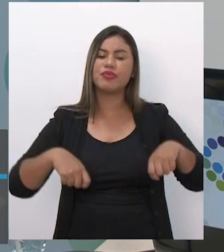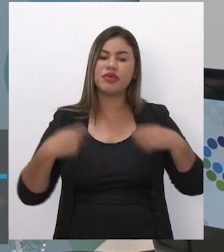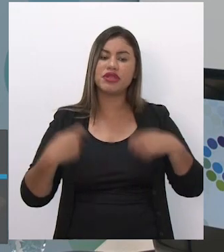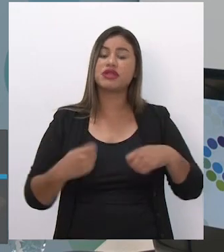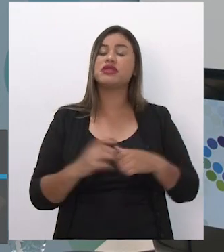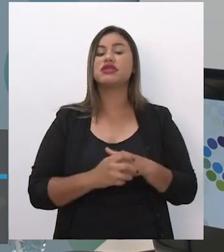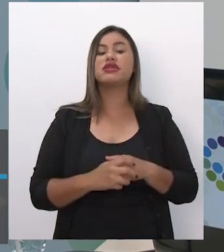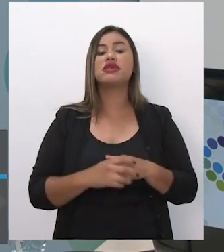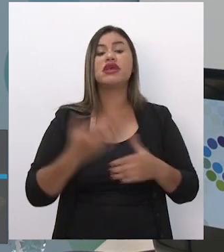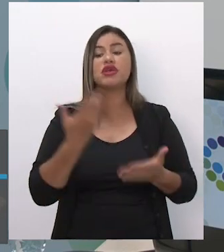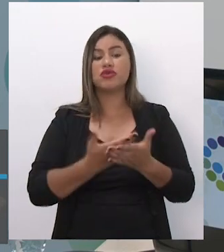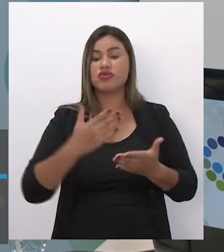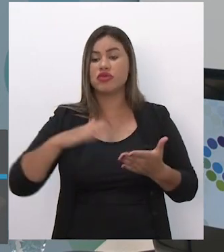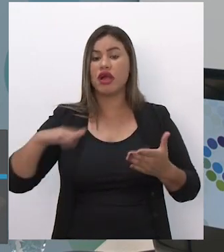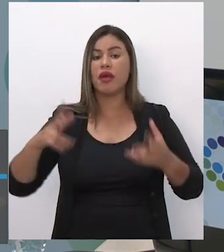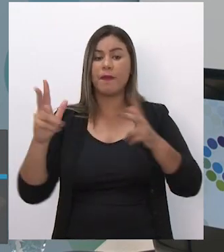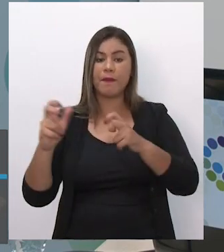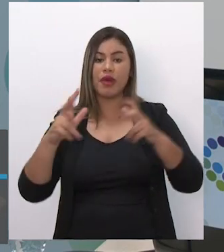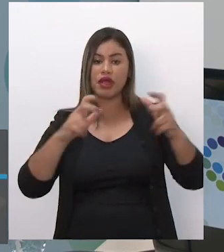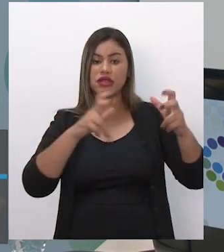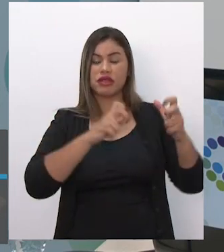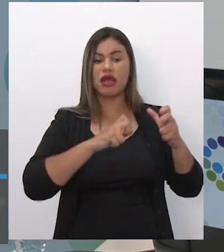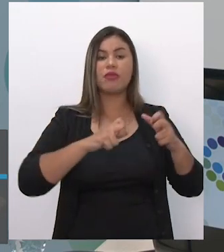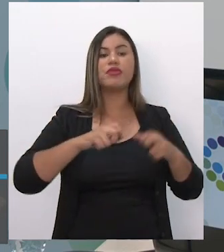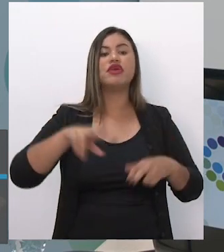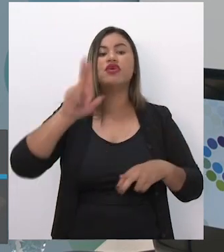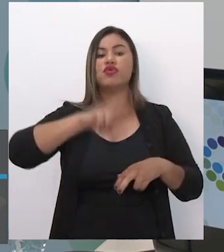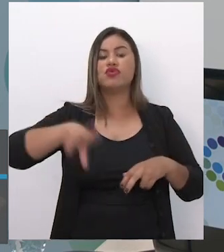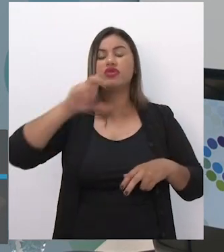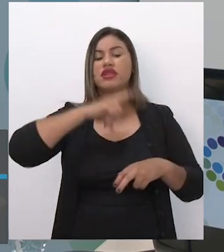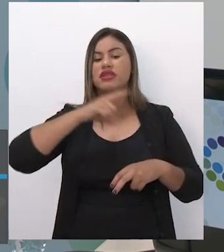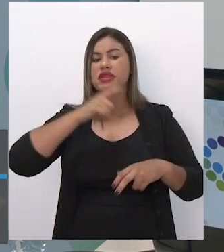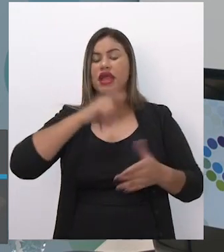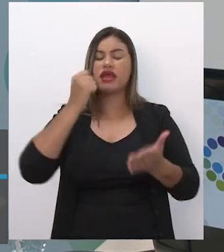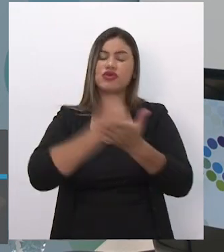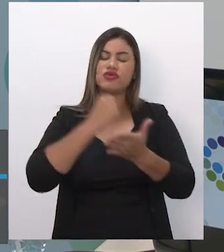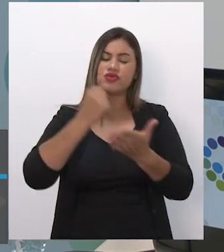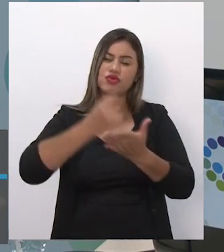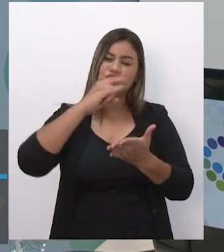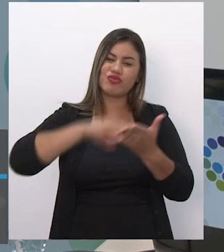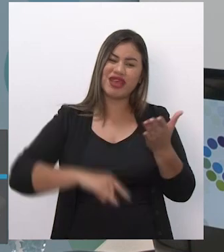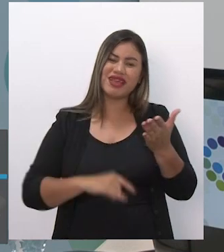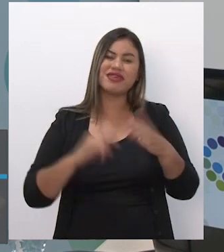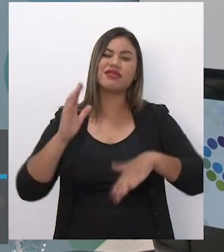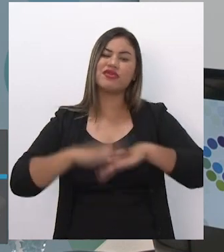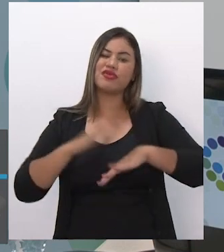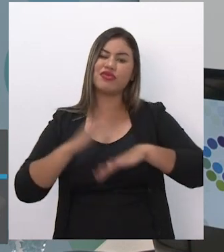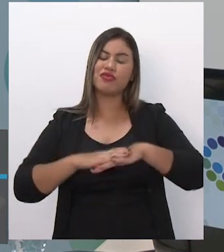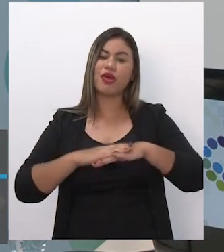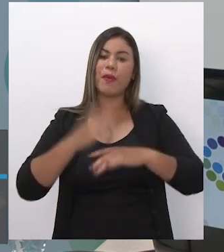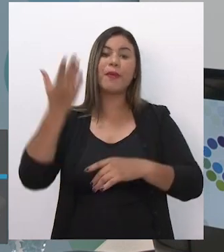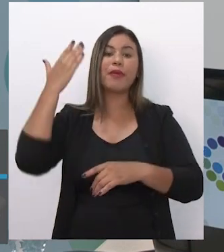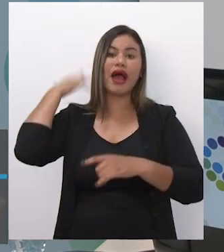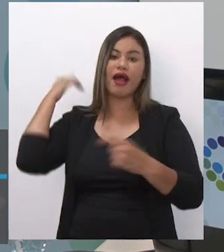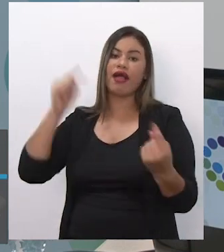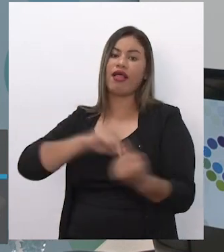estudante ele percebe que esse é um documento que está sendo utilizado, e que esse documento foi produzido também com